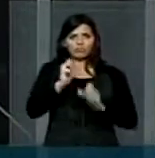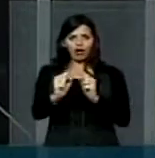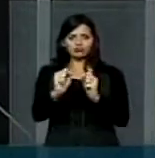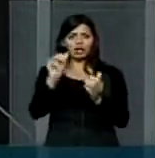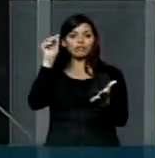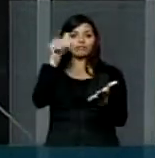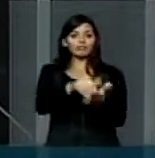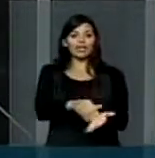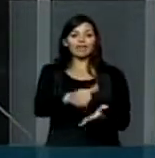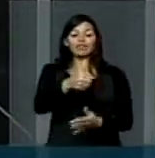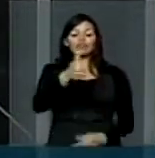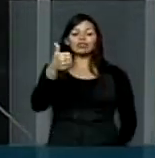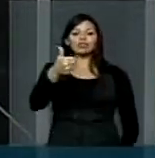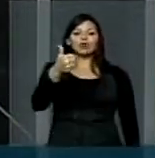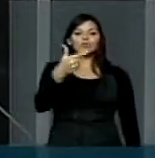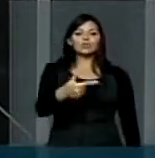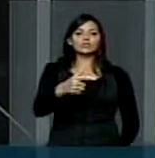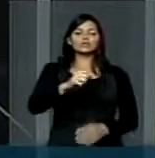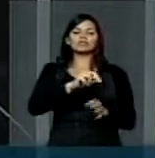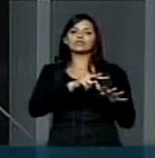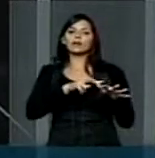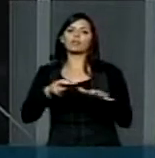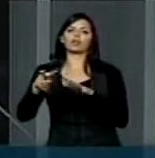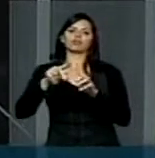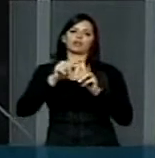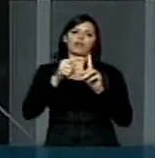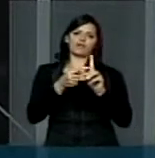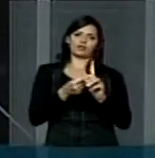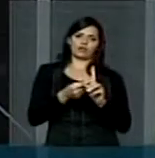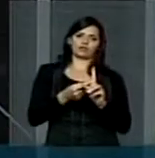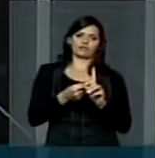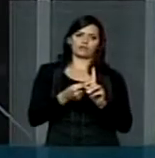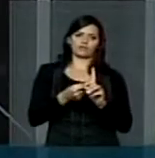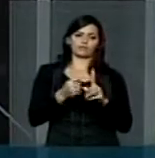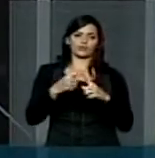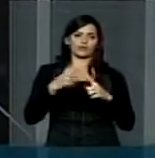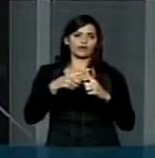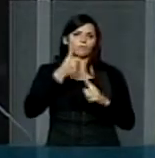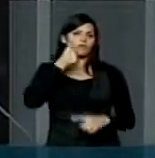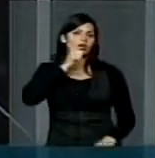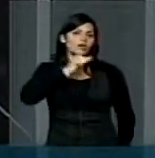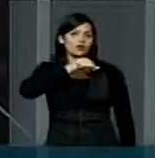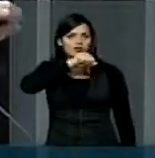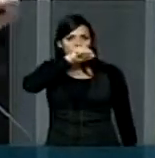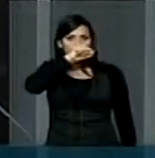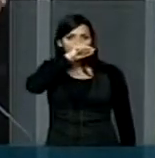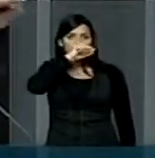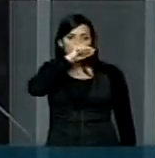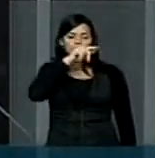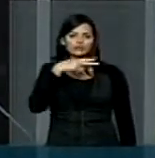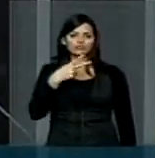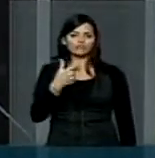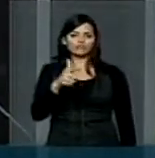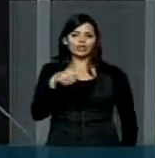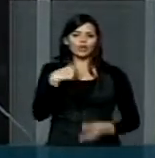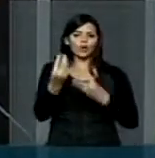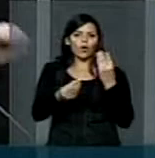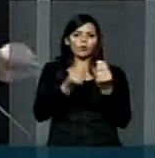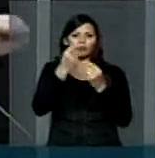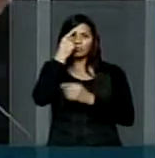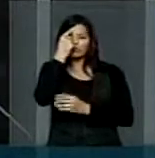a 12ª semana de gestação, quando a mãe não tiver